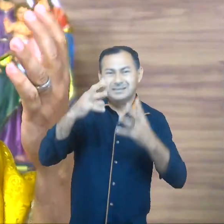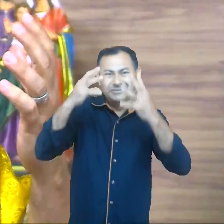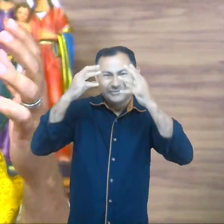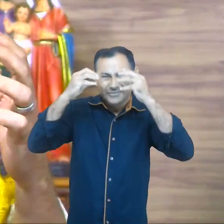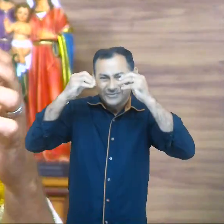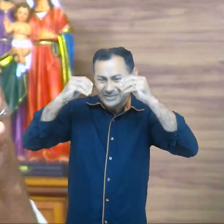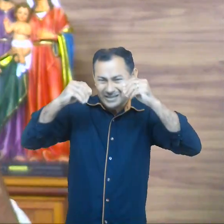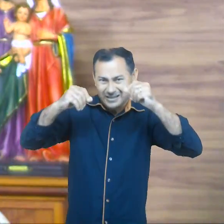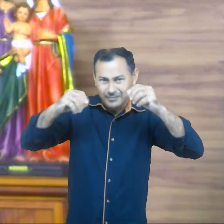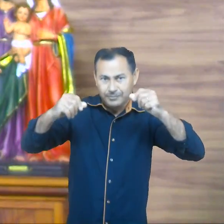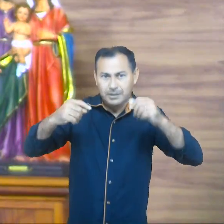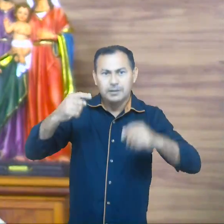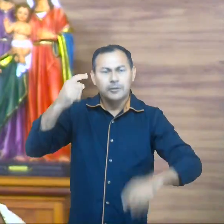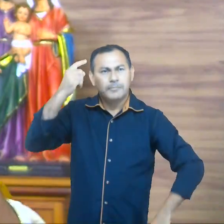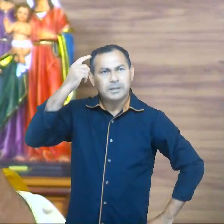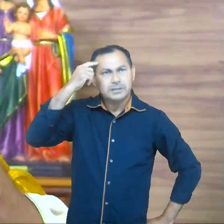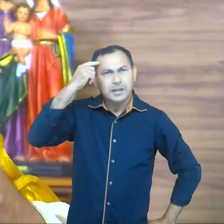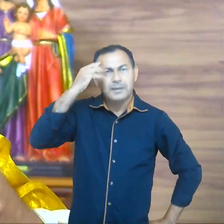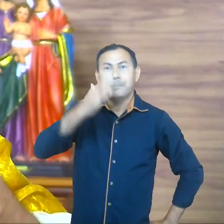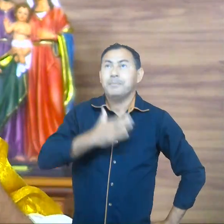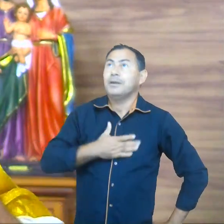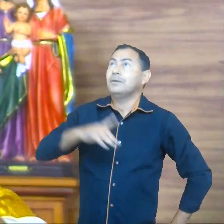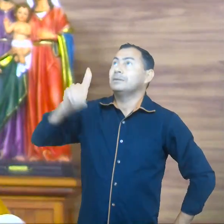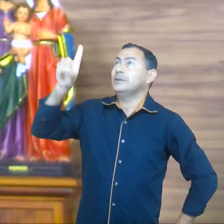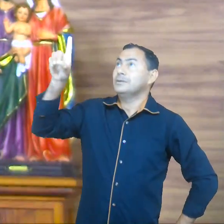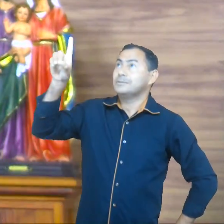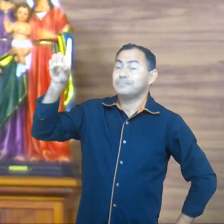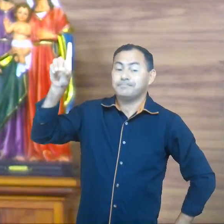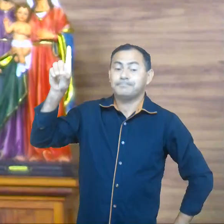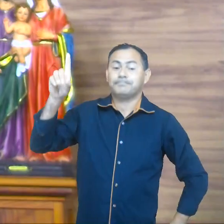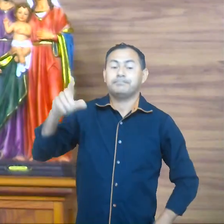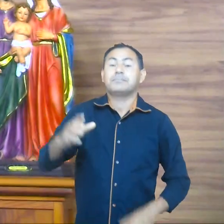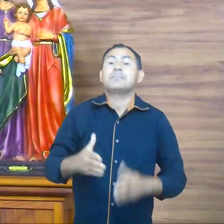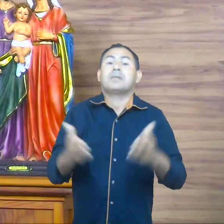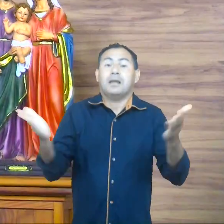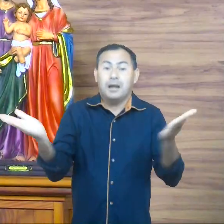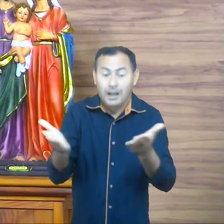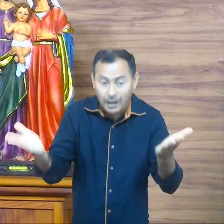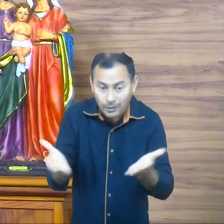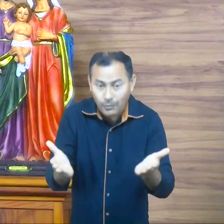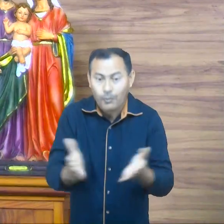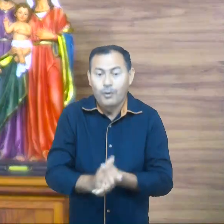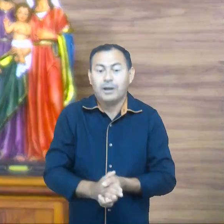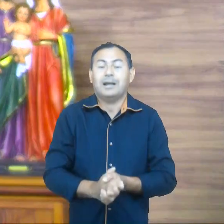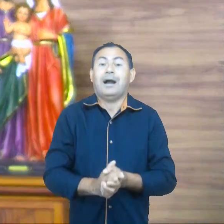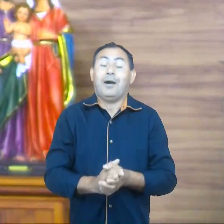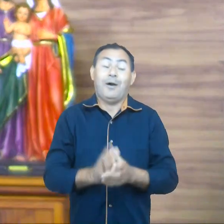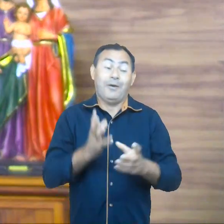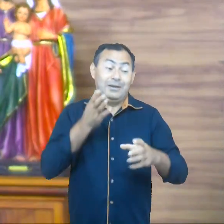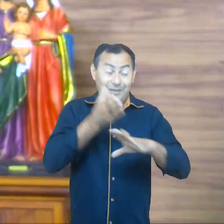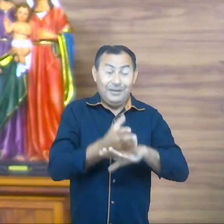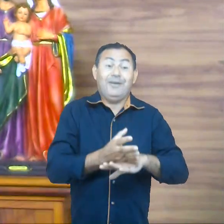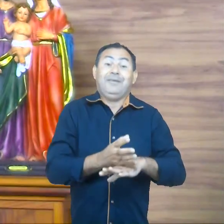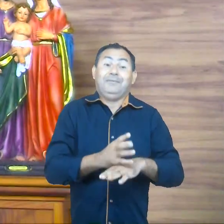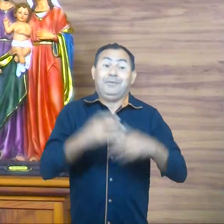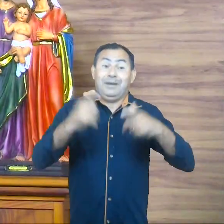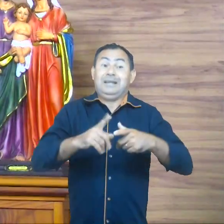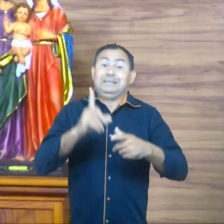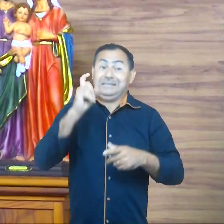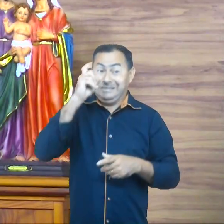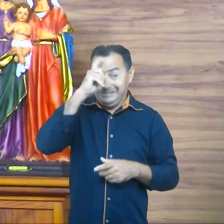desfigurado. Eu pensei, meu Deus, agora ele pegou uma boca quente.